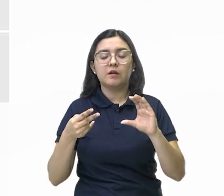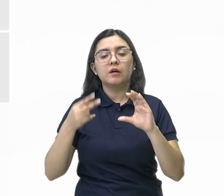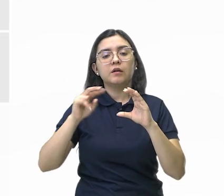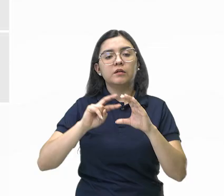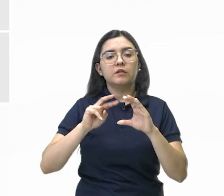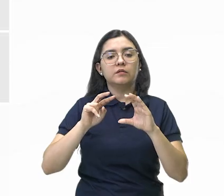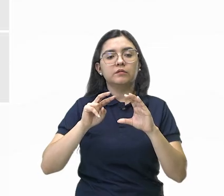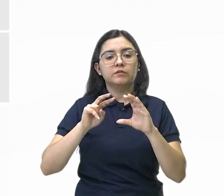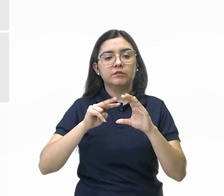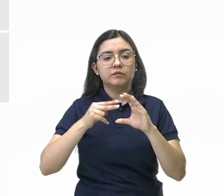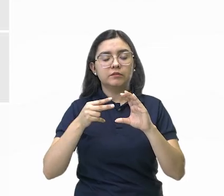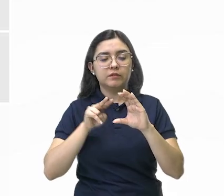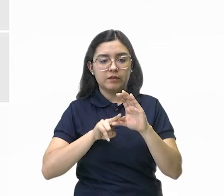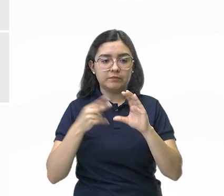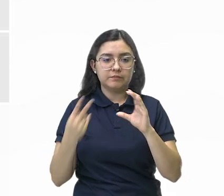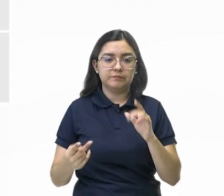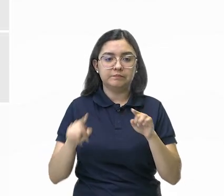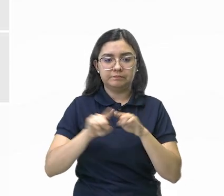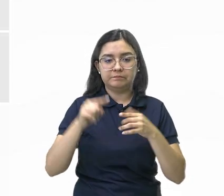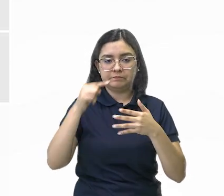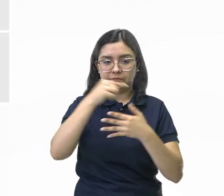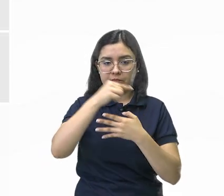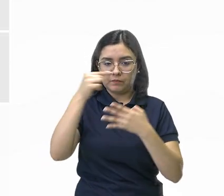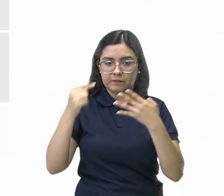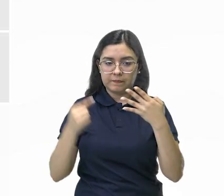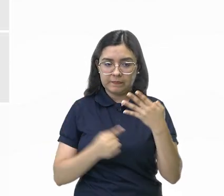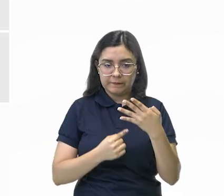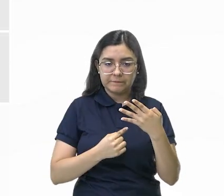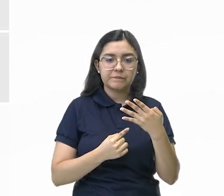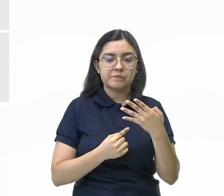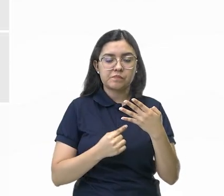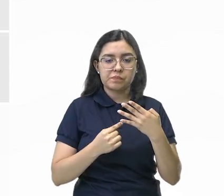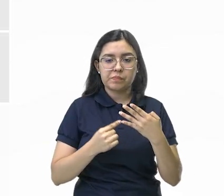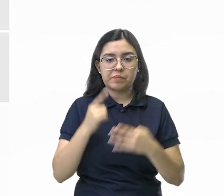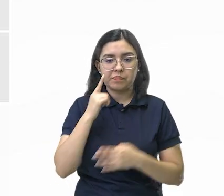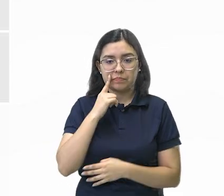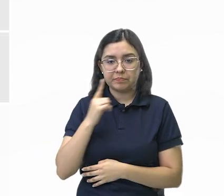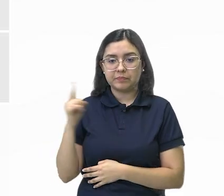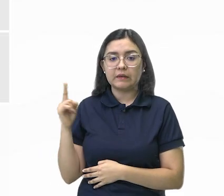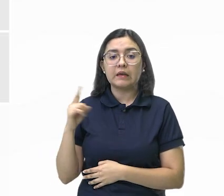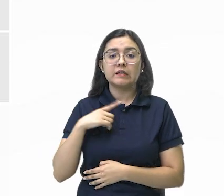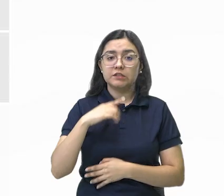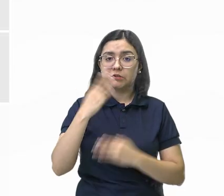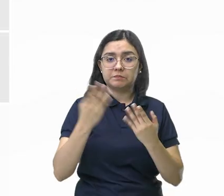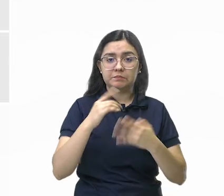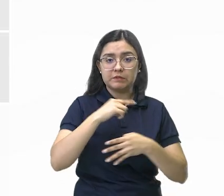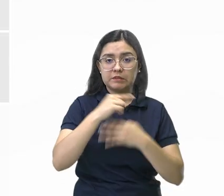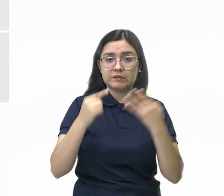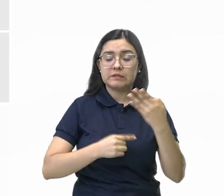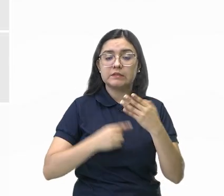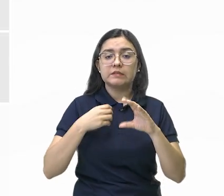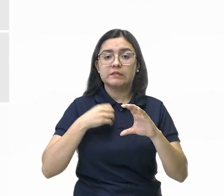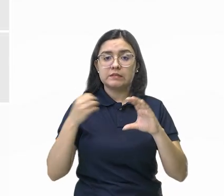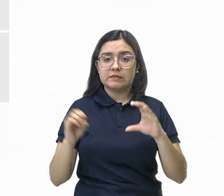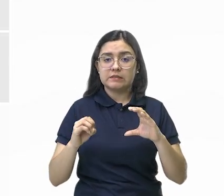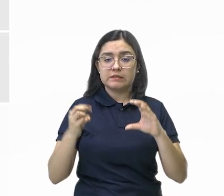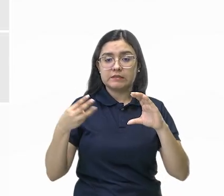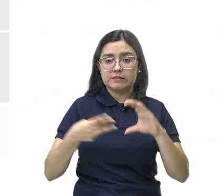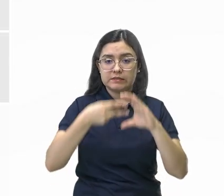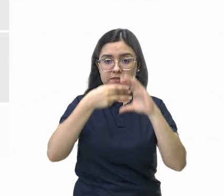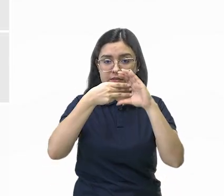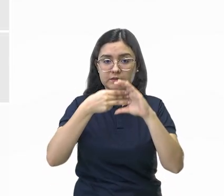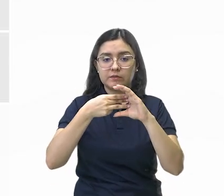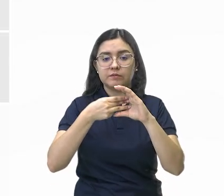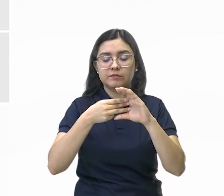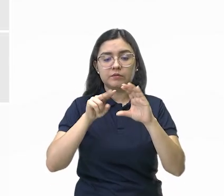as pluripotentes, as multipotentes e as iPSCs, né, que são as células-tronco